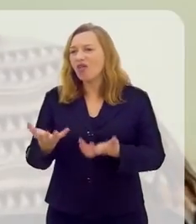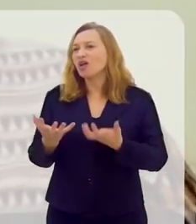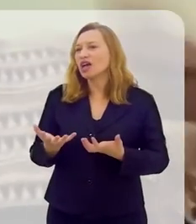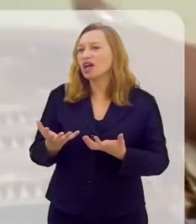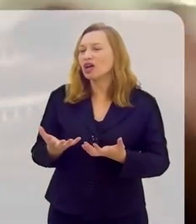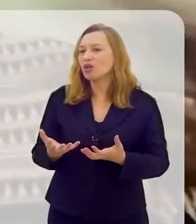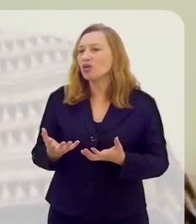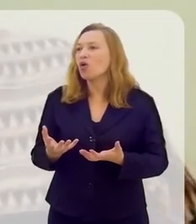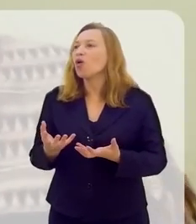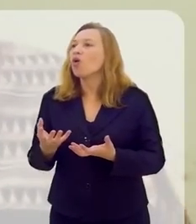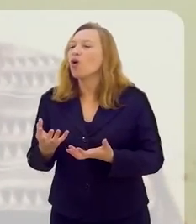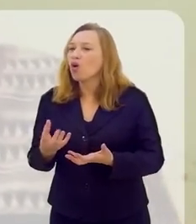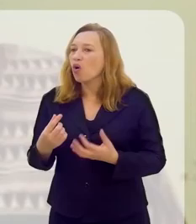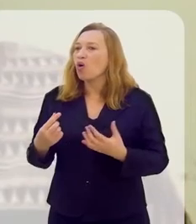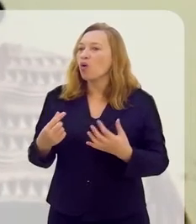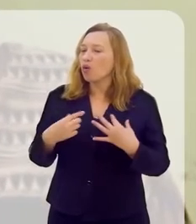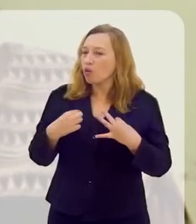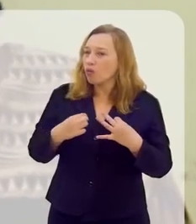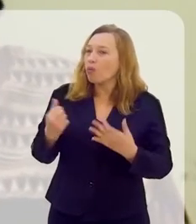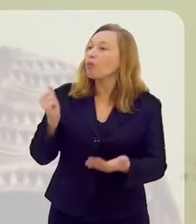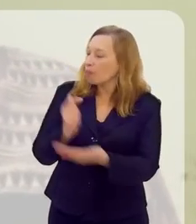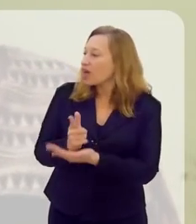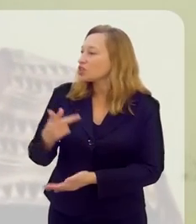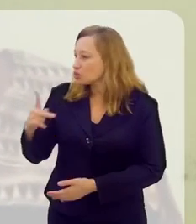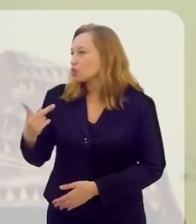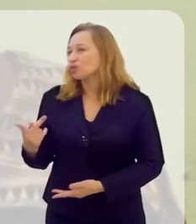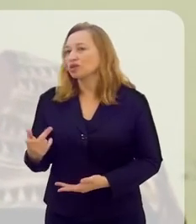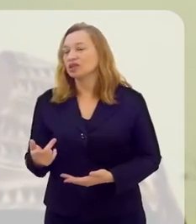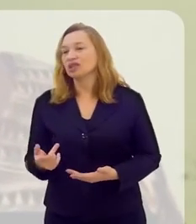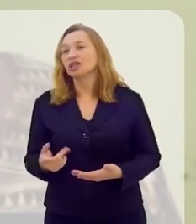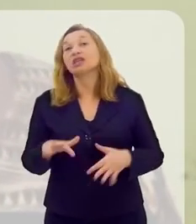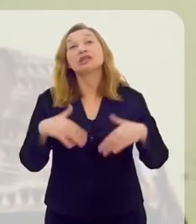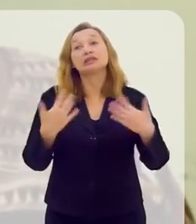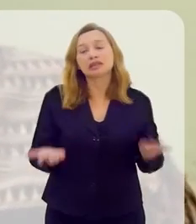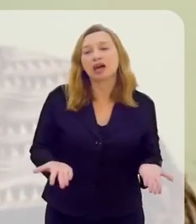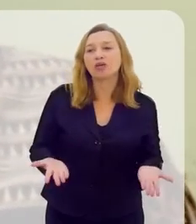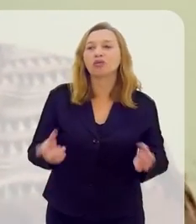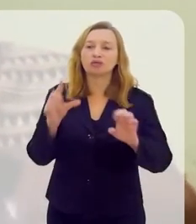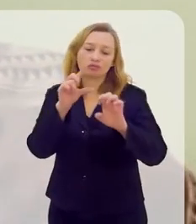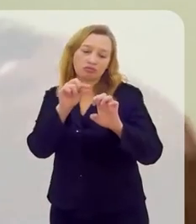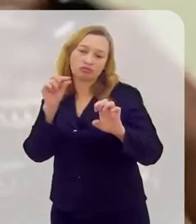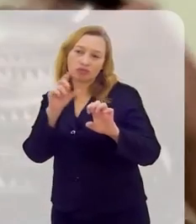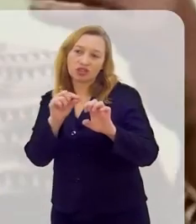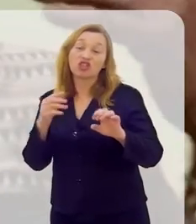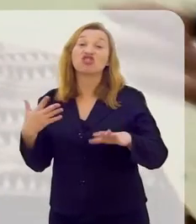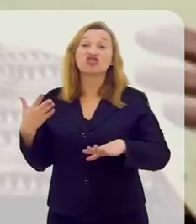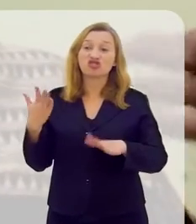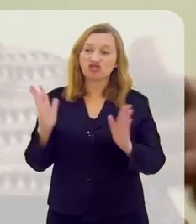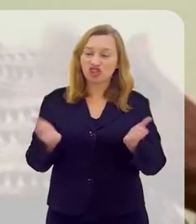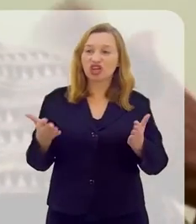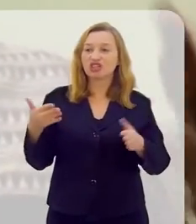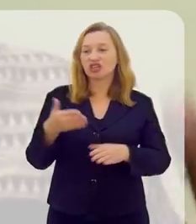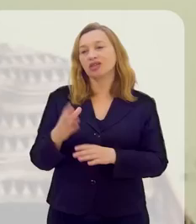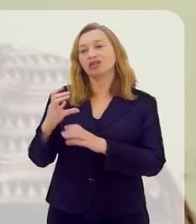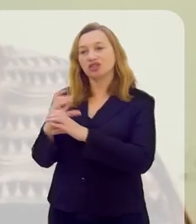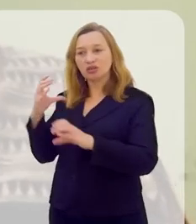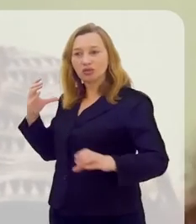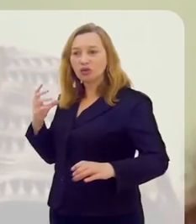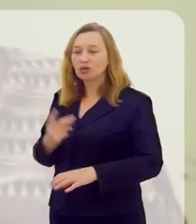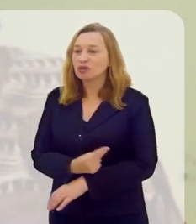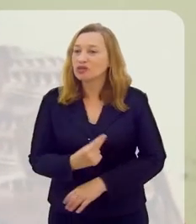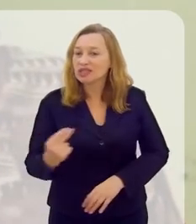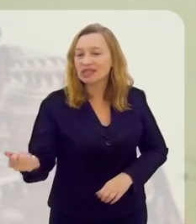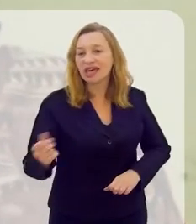quero tua roupa, eu vou comprar a roupa que você está vestida. Então, quando eu resolvi empreender já, chegando no patamar da engenharia, quando